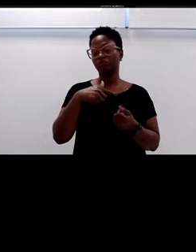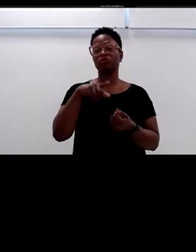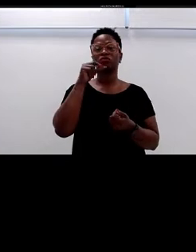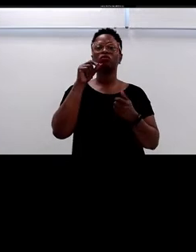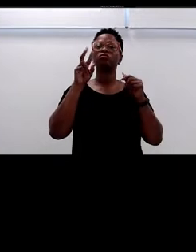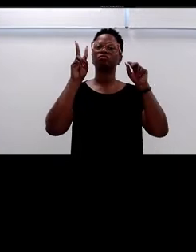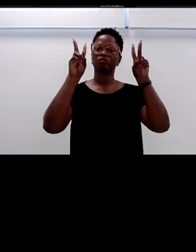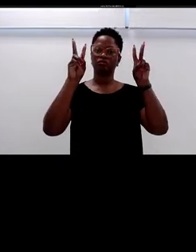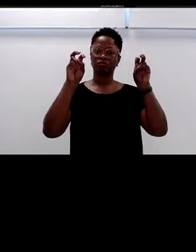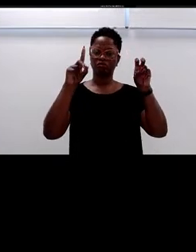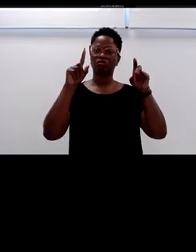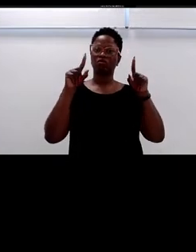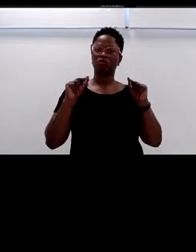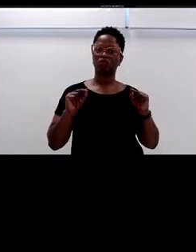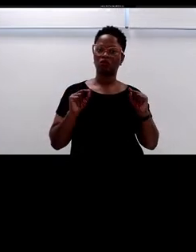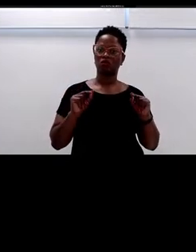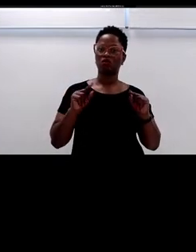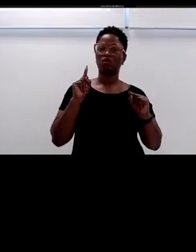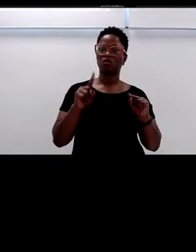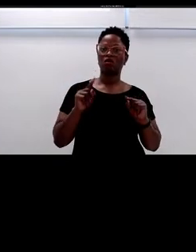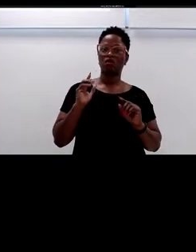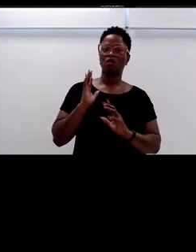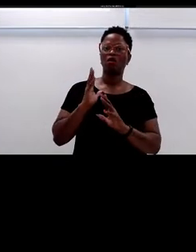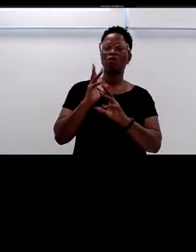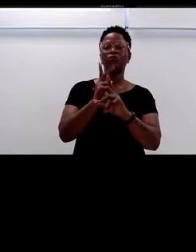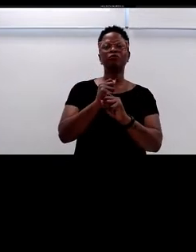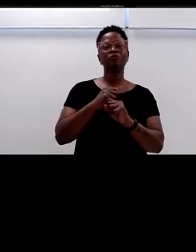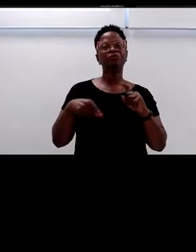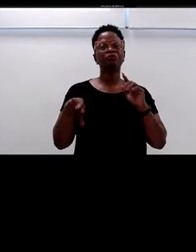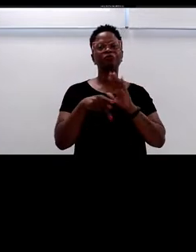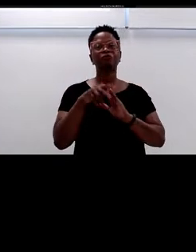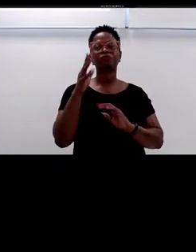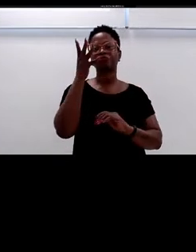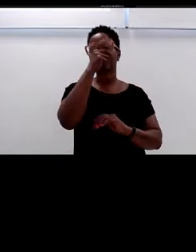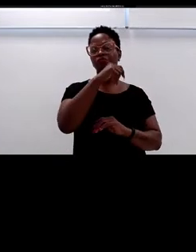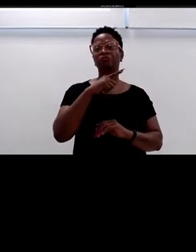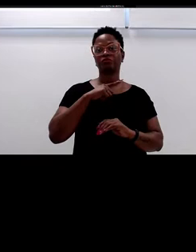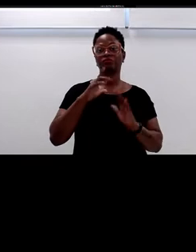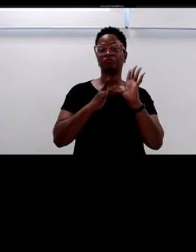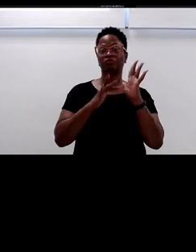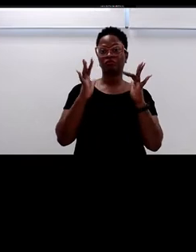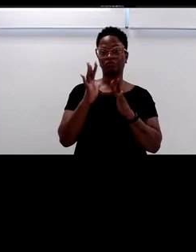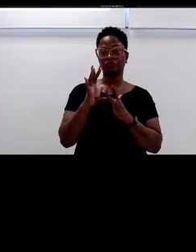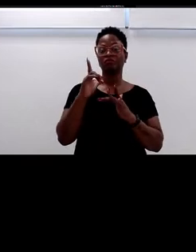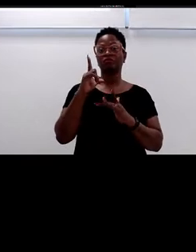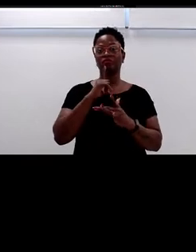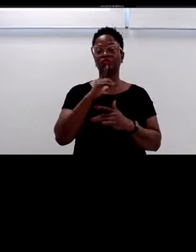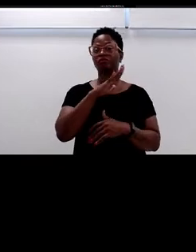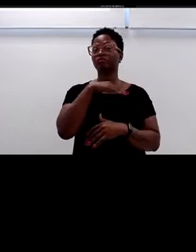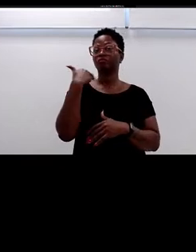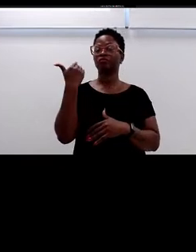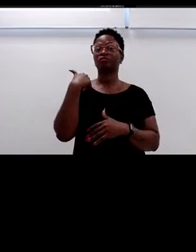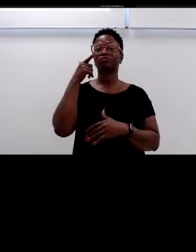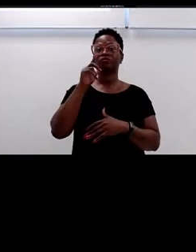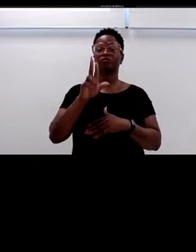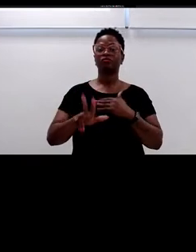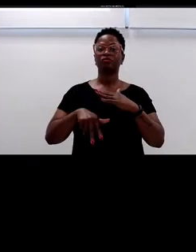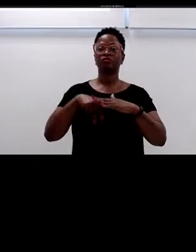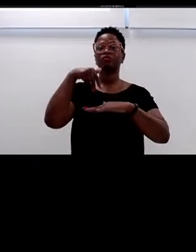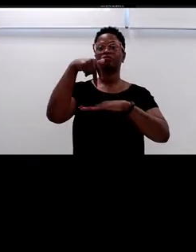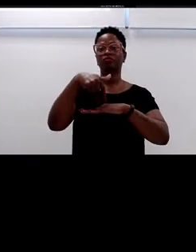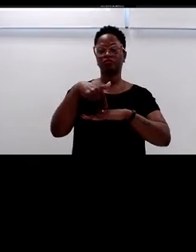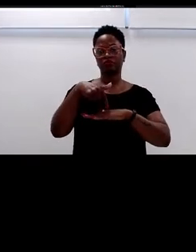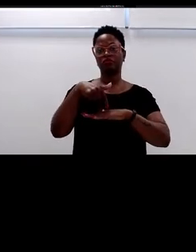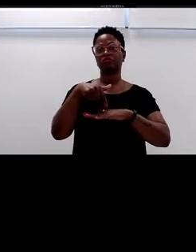que seria a história da salvação. Você tem a figura do Cristo, ele está morto e ressuscitado ao mesmo tempo. Ao lado dele